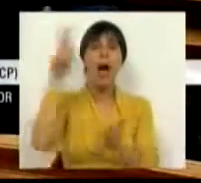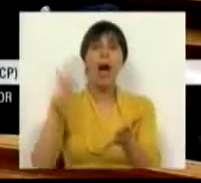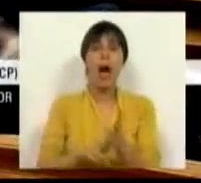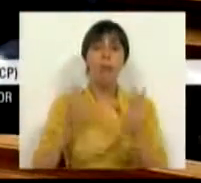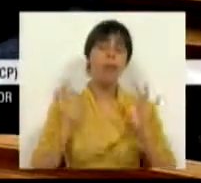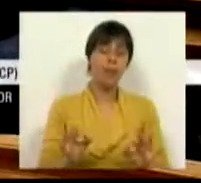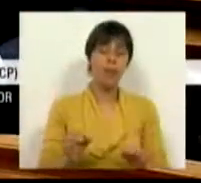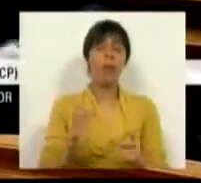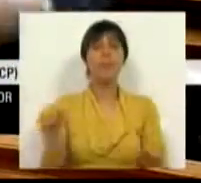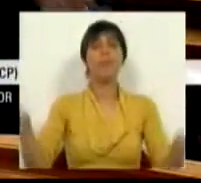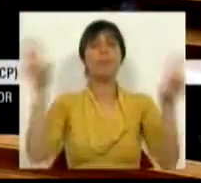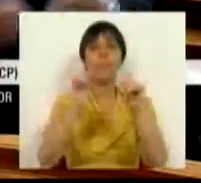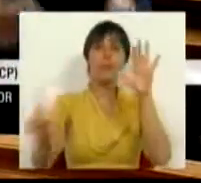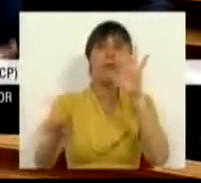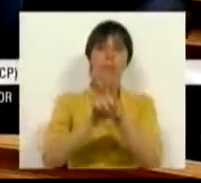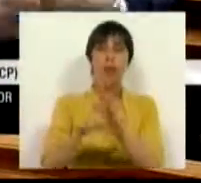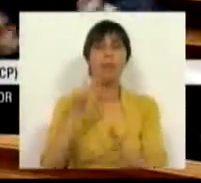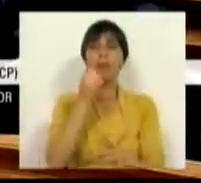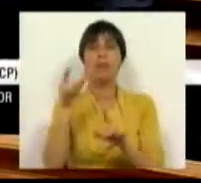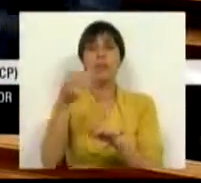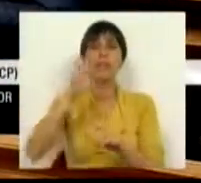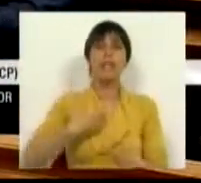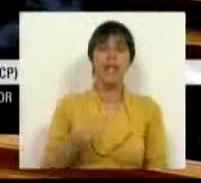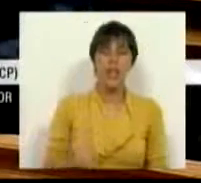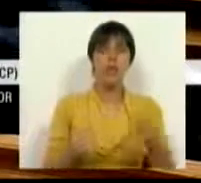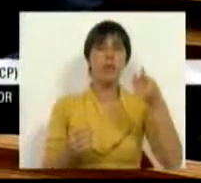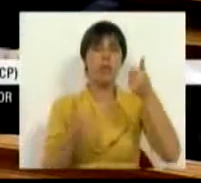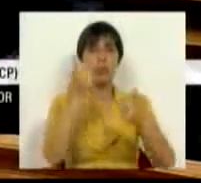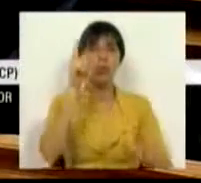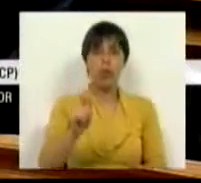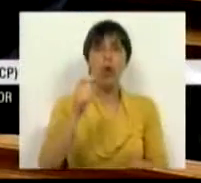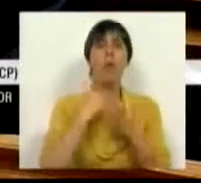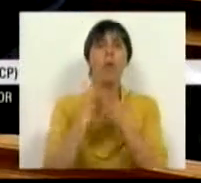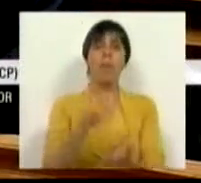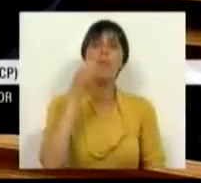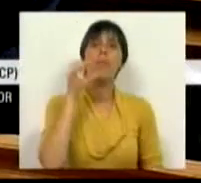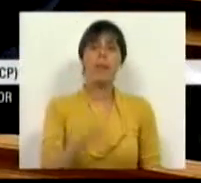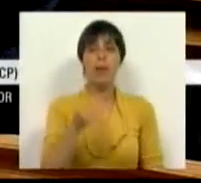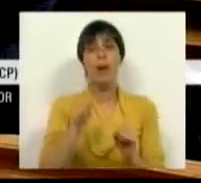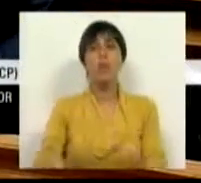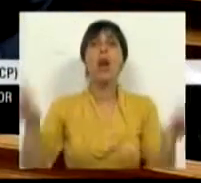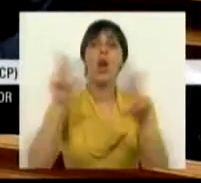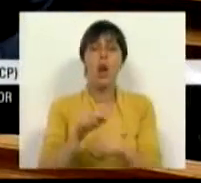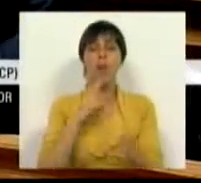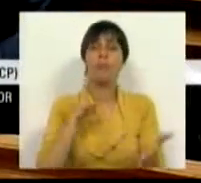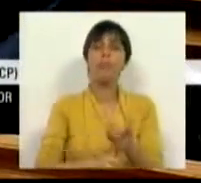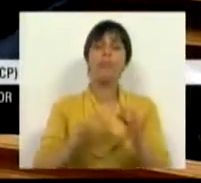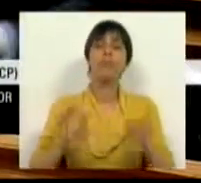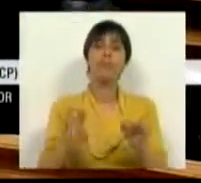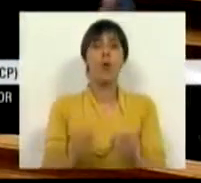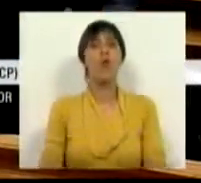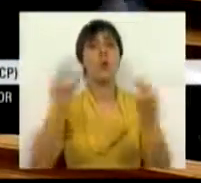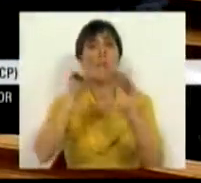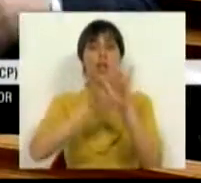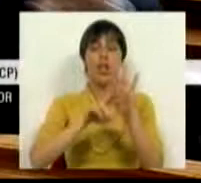aprovação exatamente de uma nova lei, a contento do PSD, do CDS, do Bloco de Esquerda e com o apoio do Partido Comunista, para, efetivamente, um